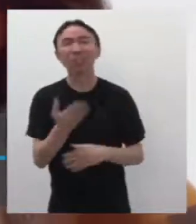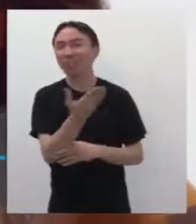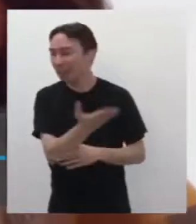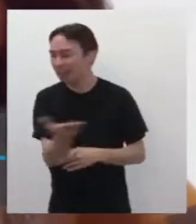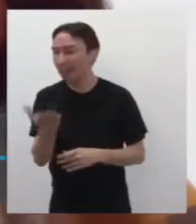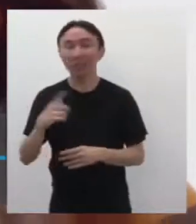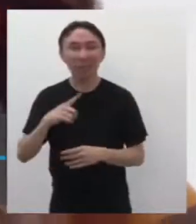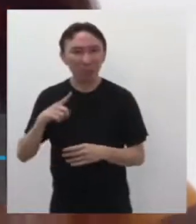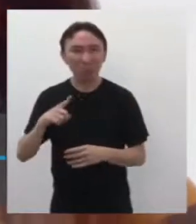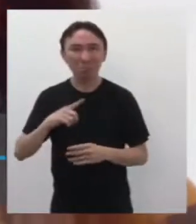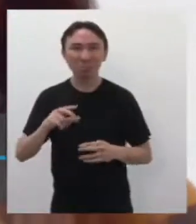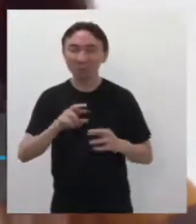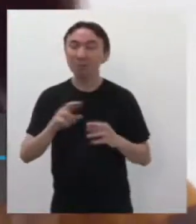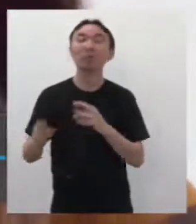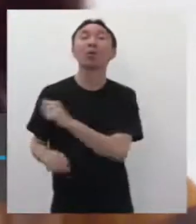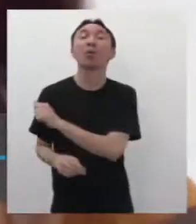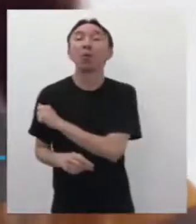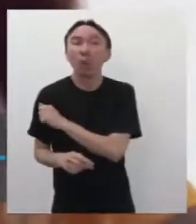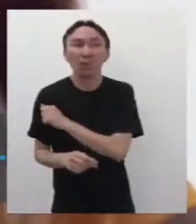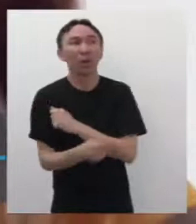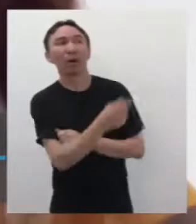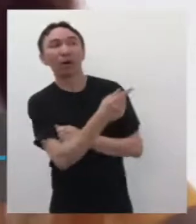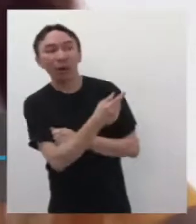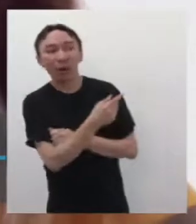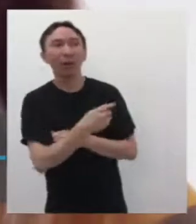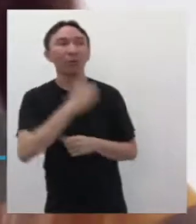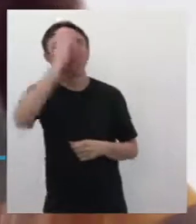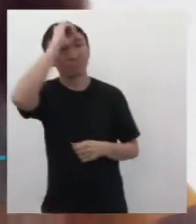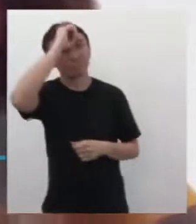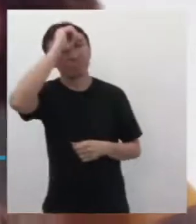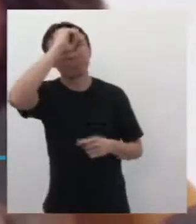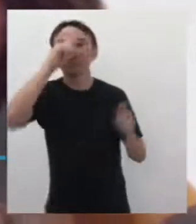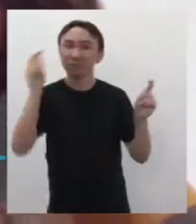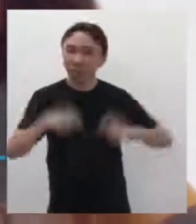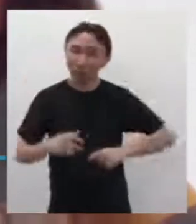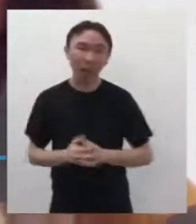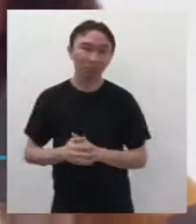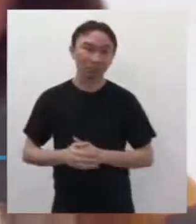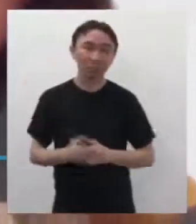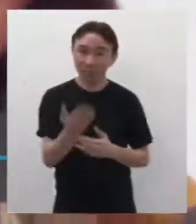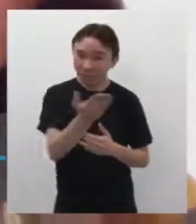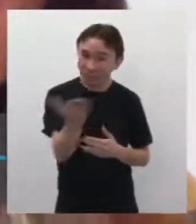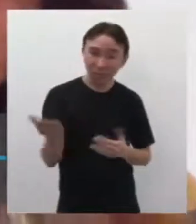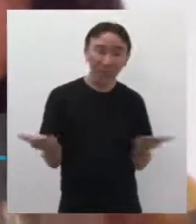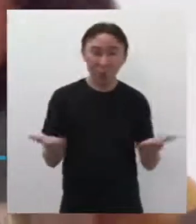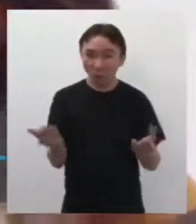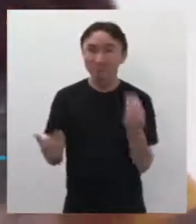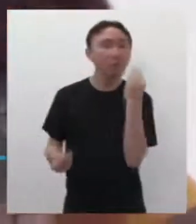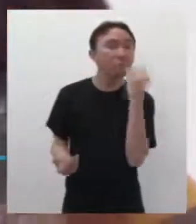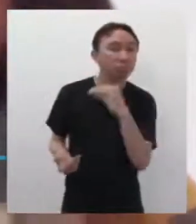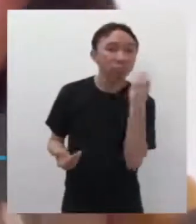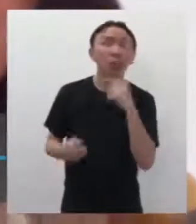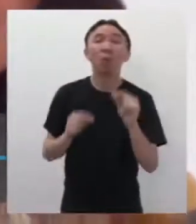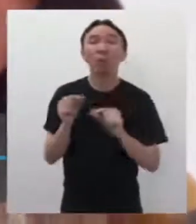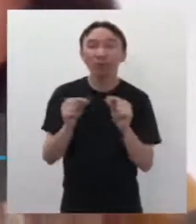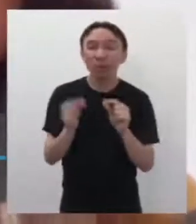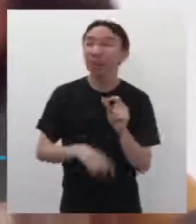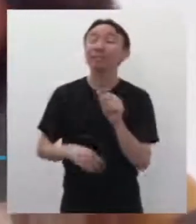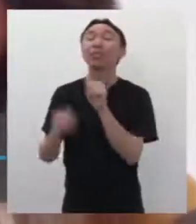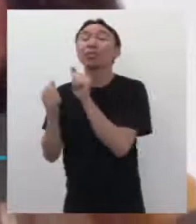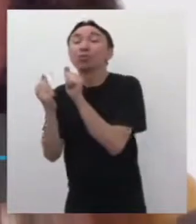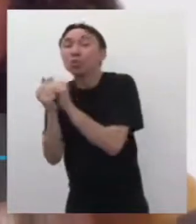poder priorizar o que é mais importante nessa hora. Tá com eles, entender as dúvidas, entender quais